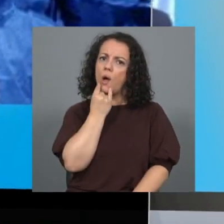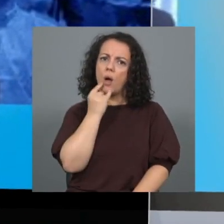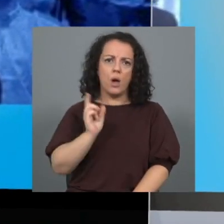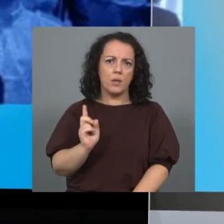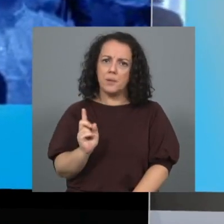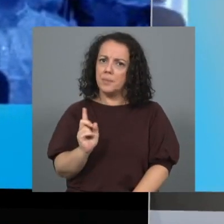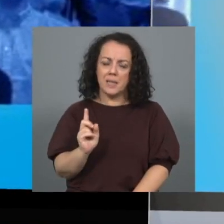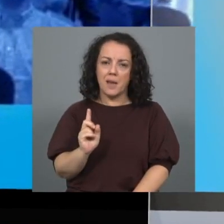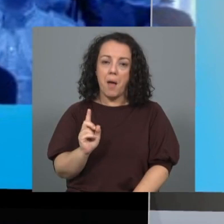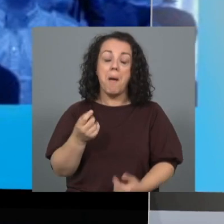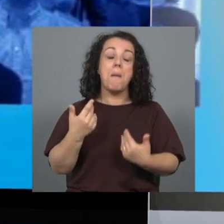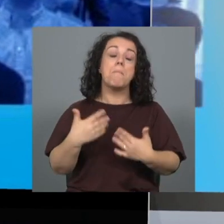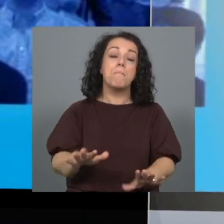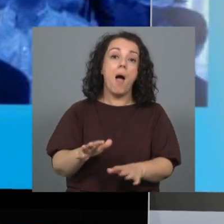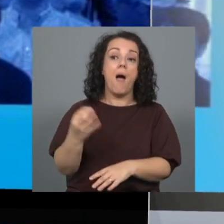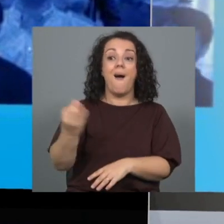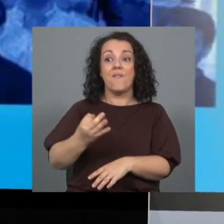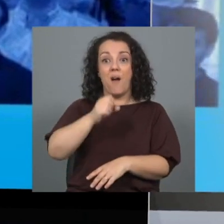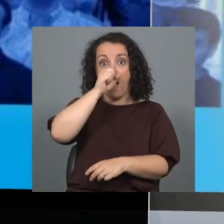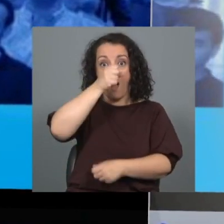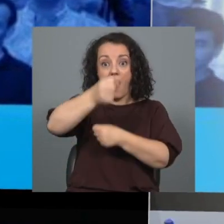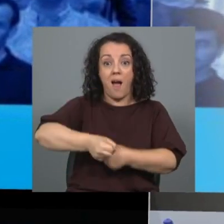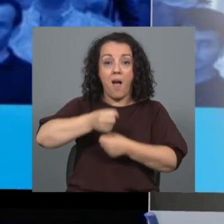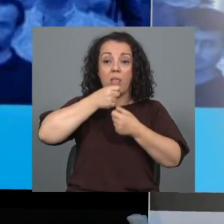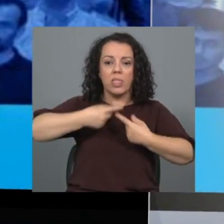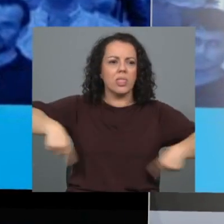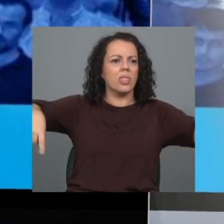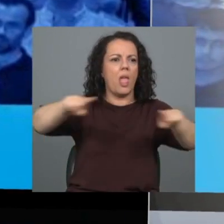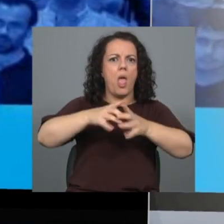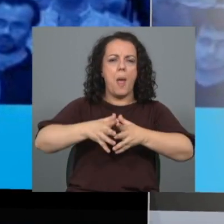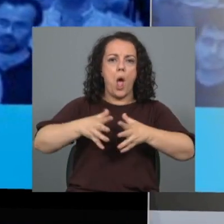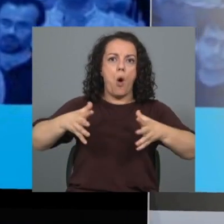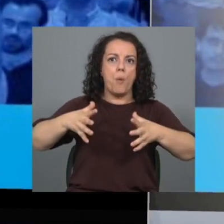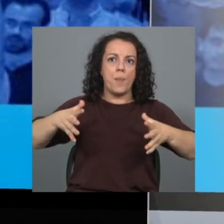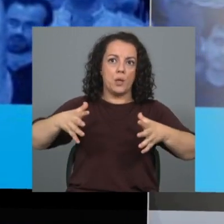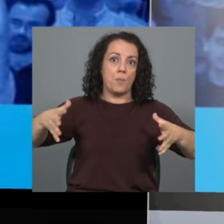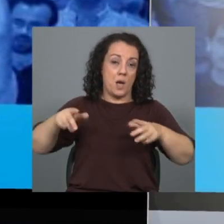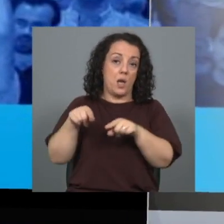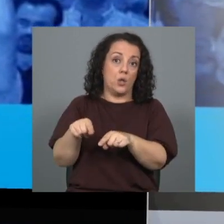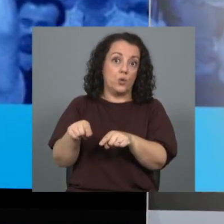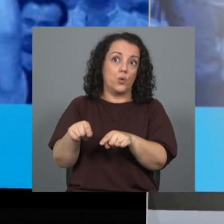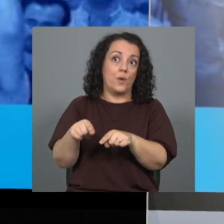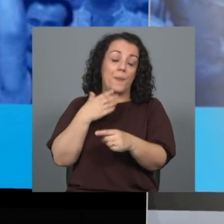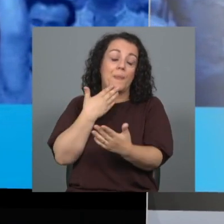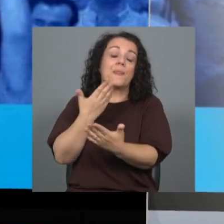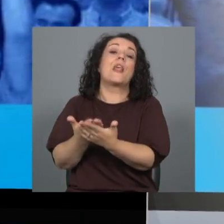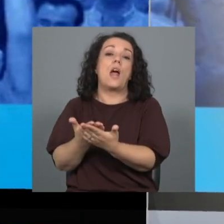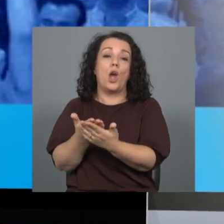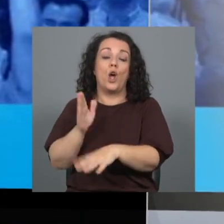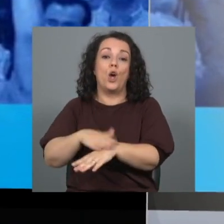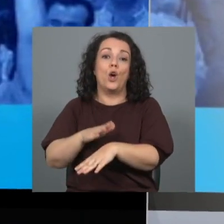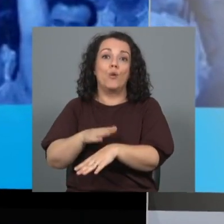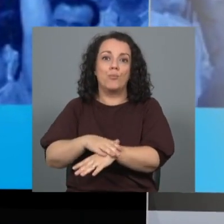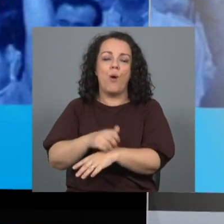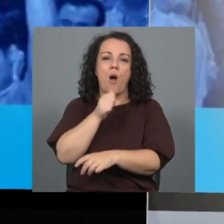a pressão agrícola ou o aumento das explorações agrícolas, que neste momento é também uma consequência do regadio,